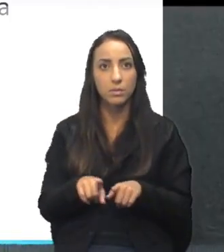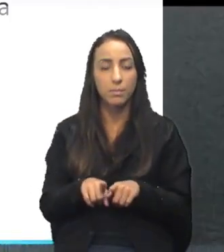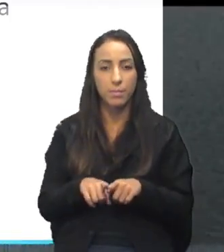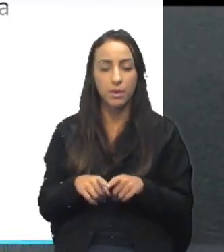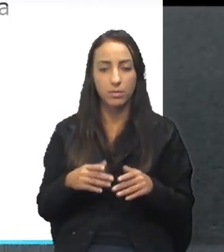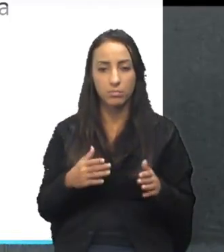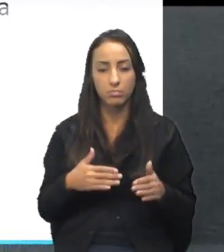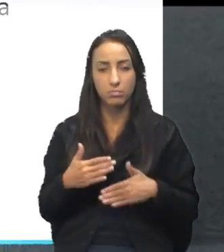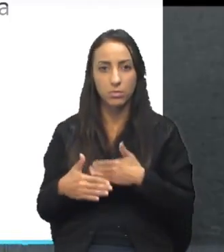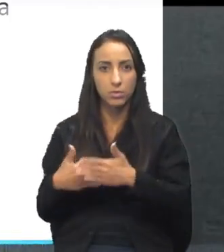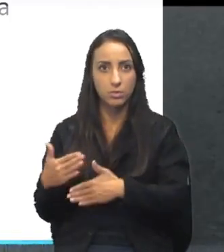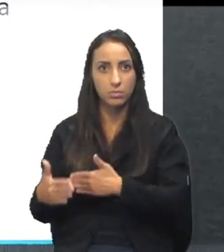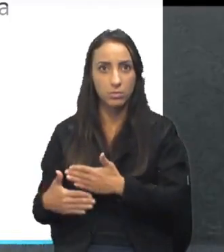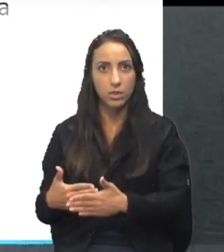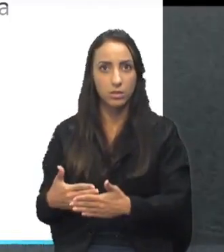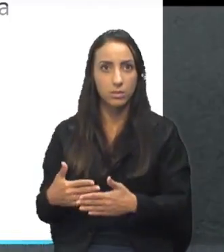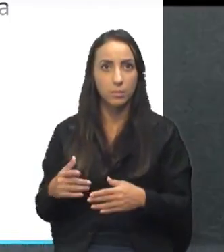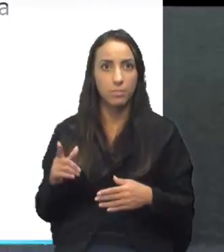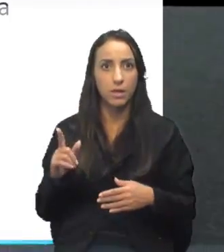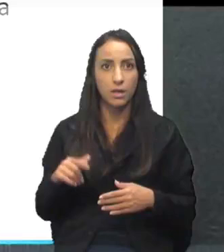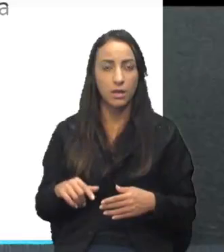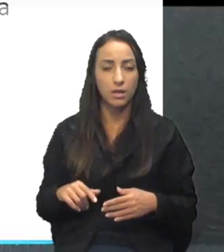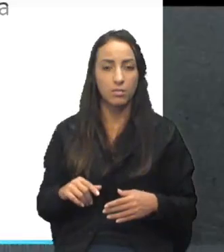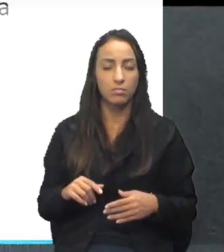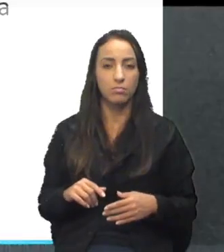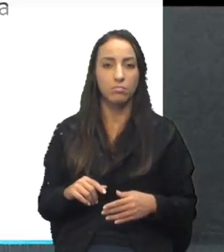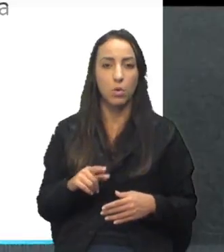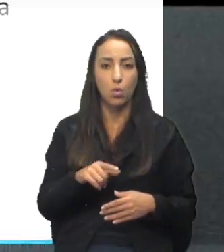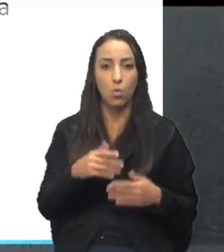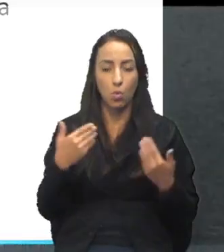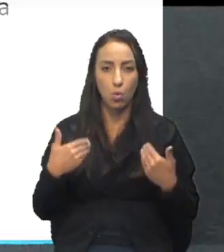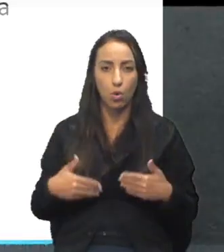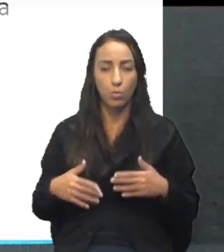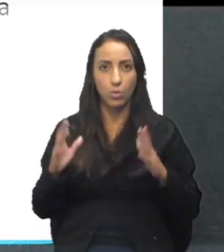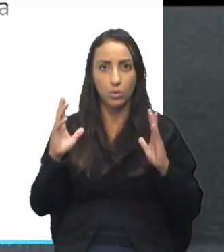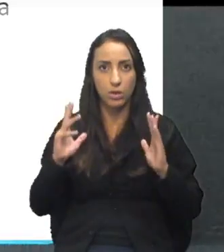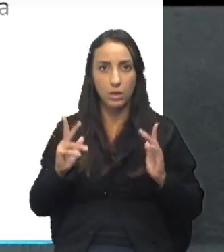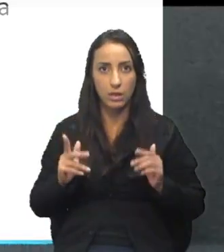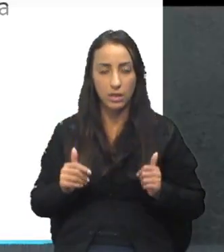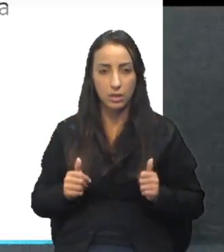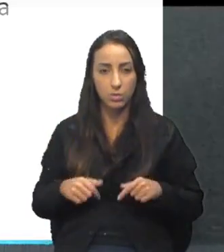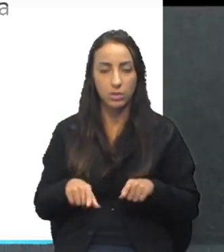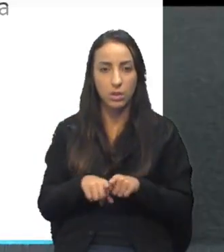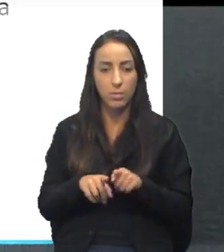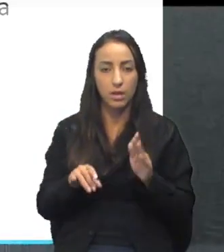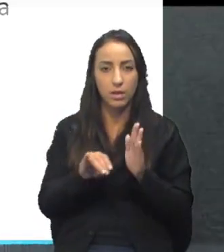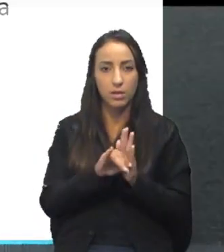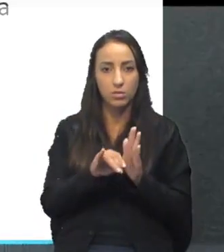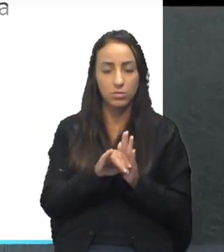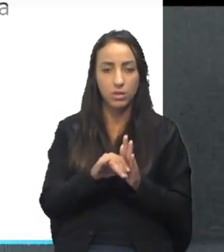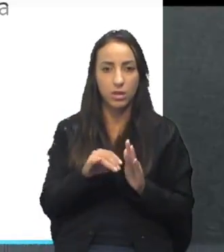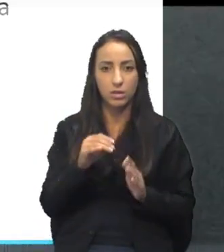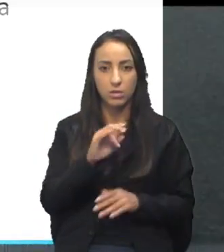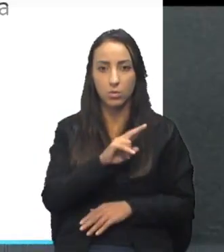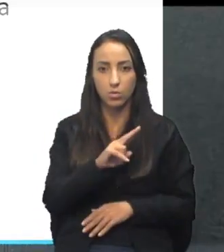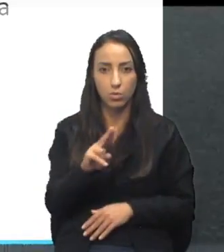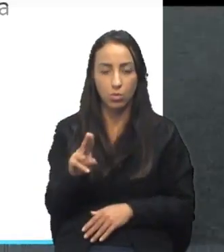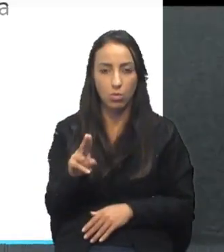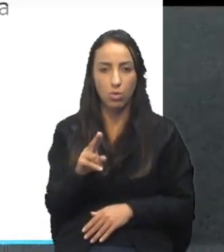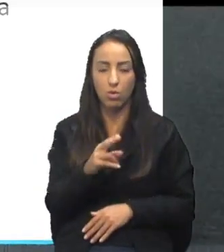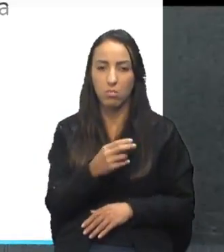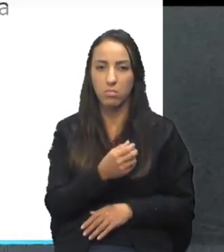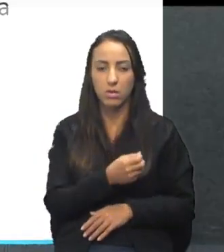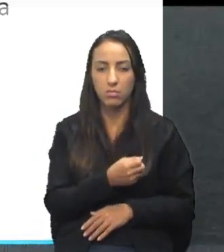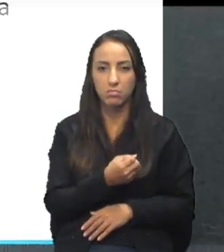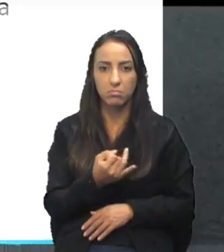o objetivo de manter o corpo limpo e identificado com os dados pessoais, bem como